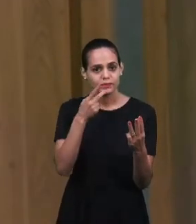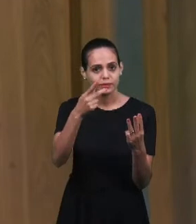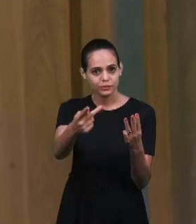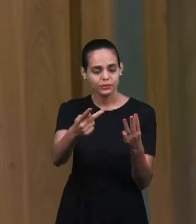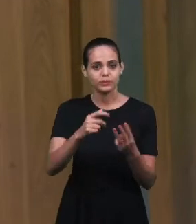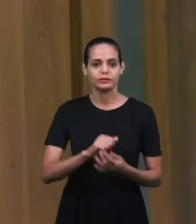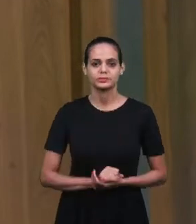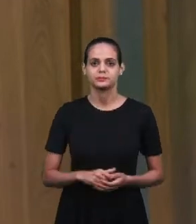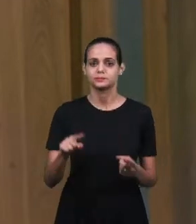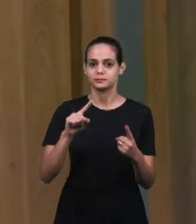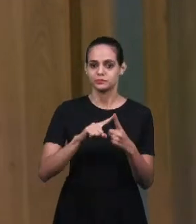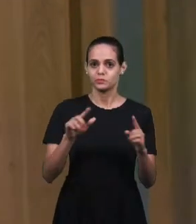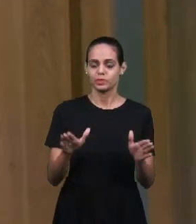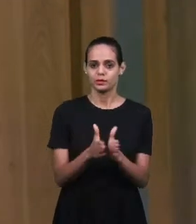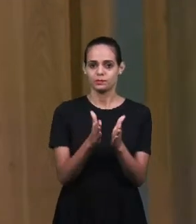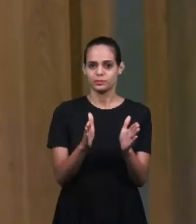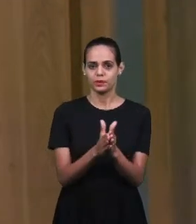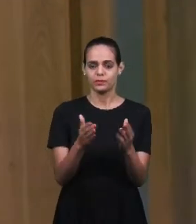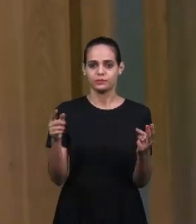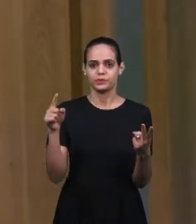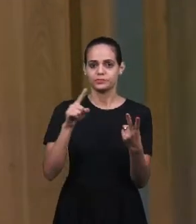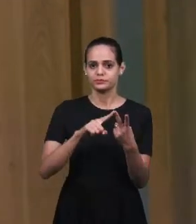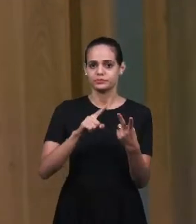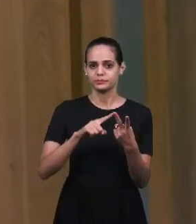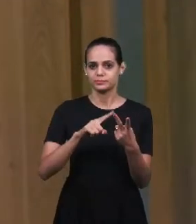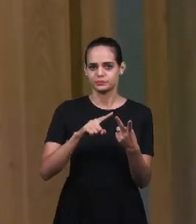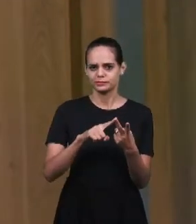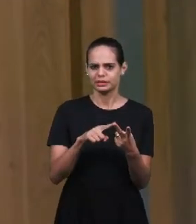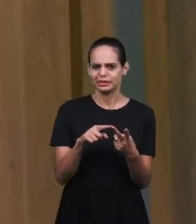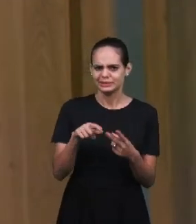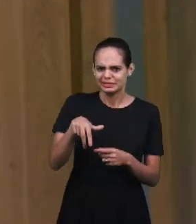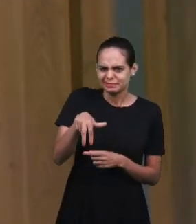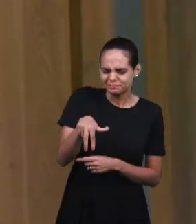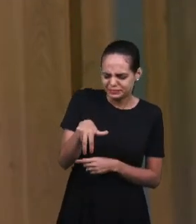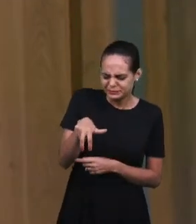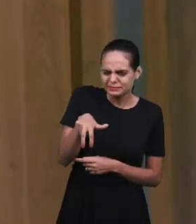irmão falou a respeito dos pobres, os mancos,